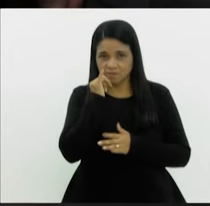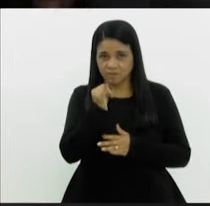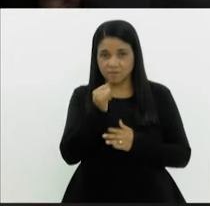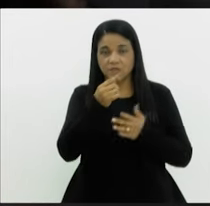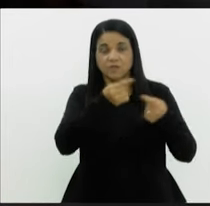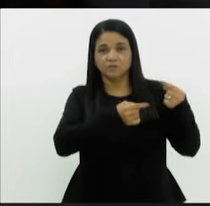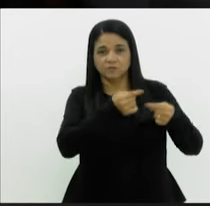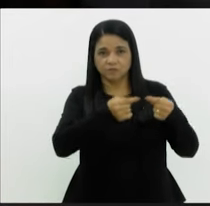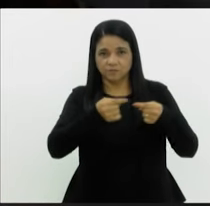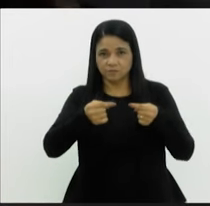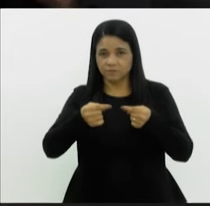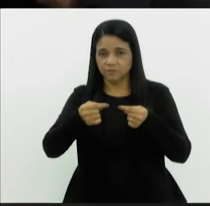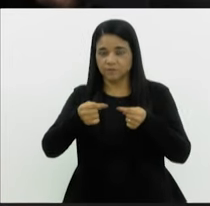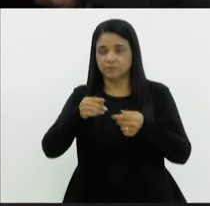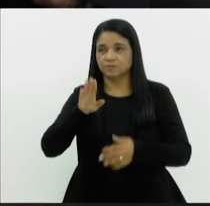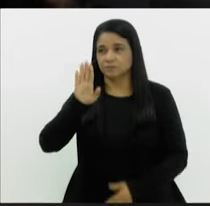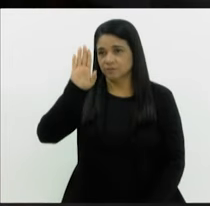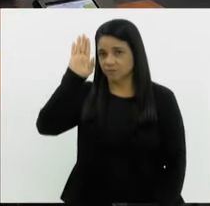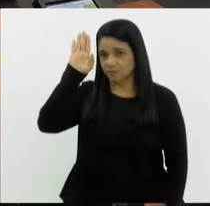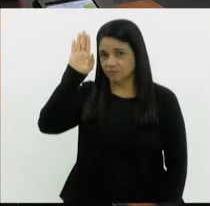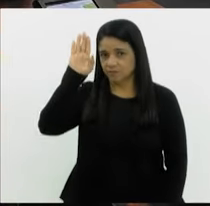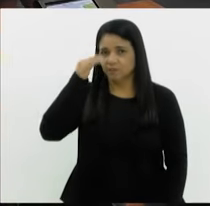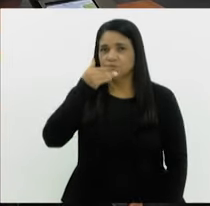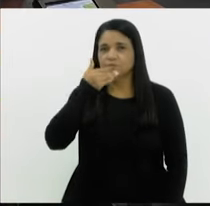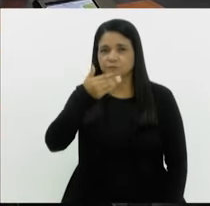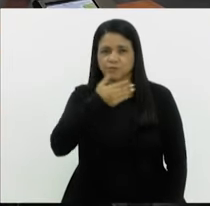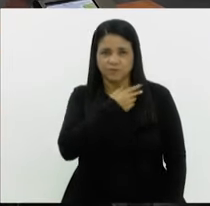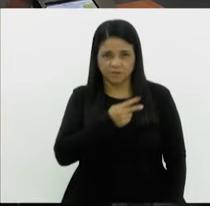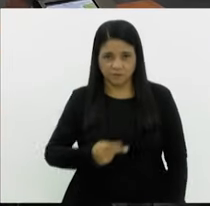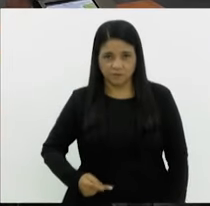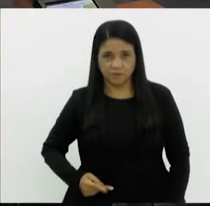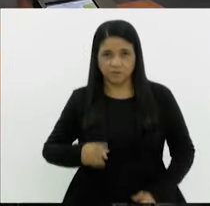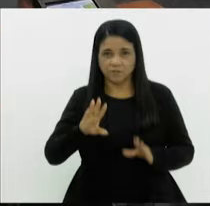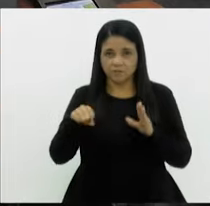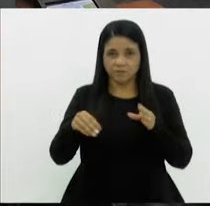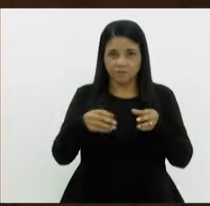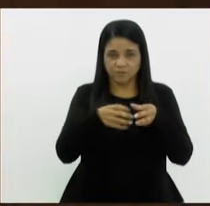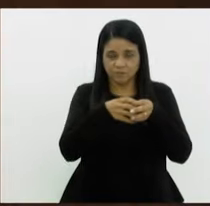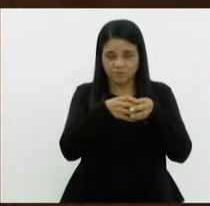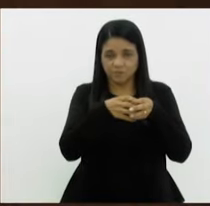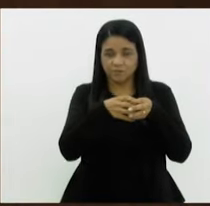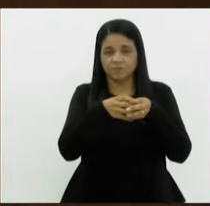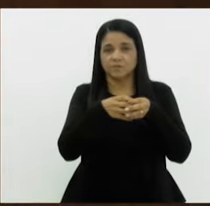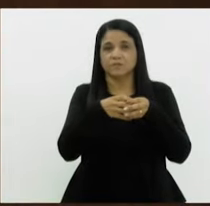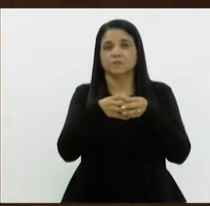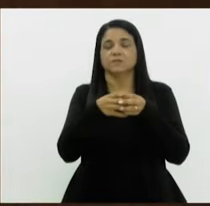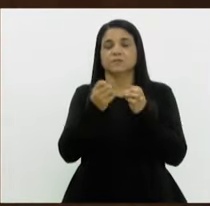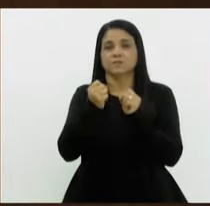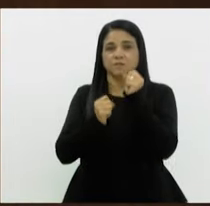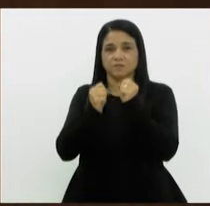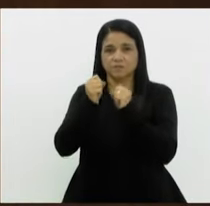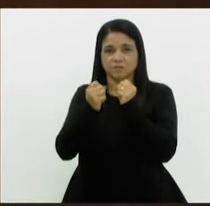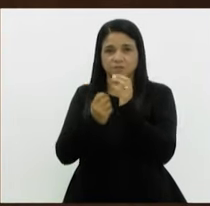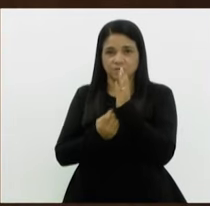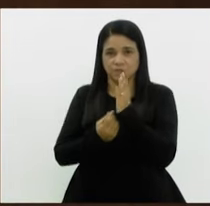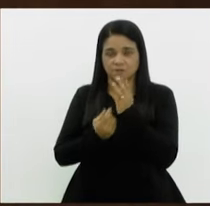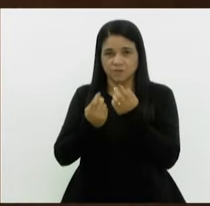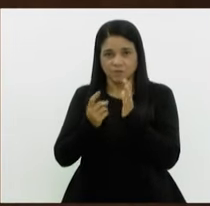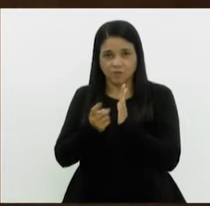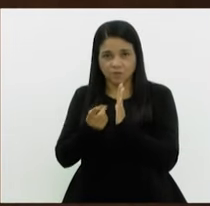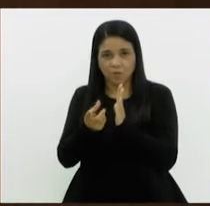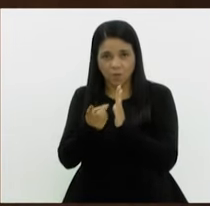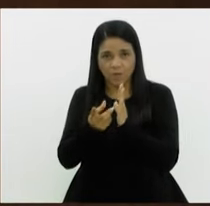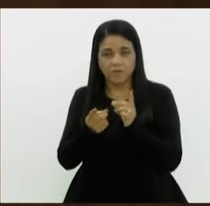discussão. Senhor presidente, gostaria de pedir, por gentileza, incluir a Comissão de Economia, Indústria e Comércio nos pareceres desse